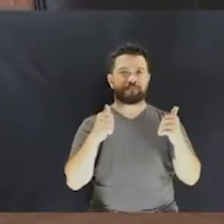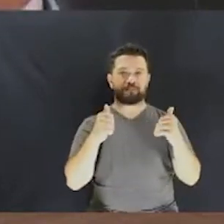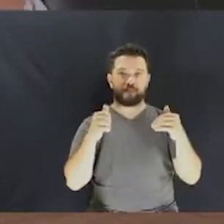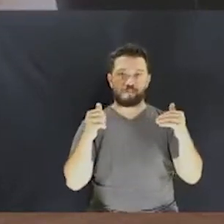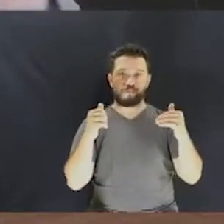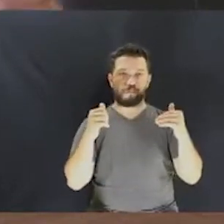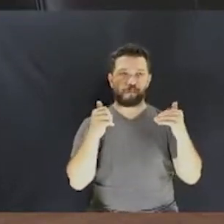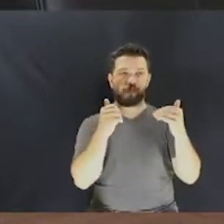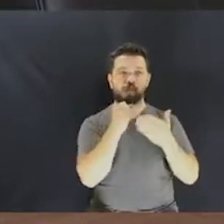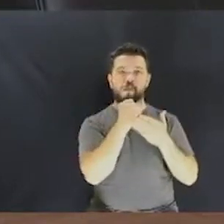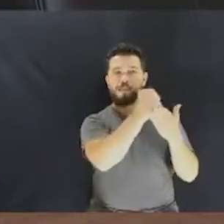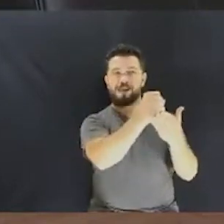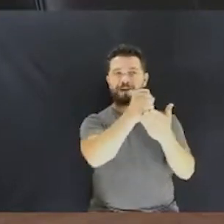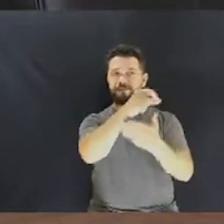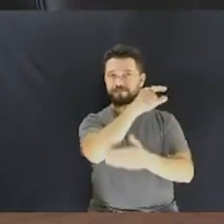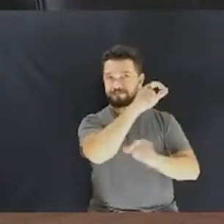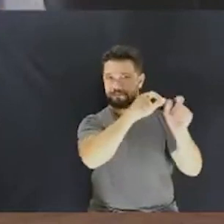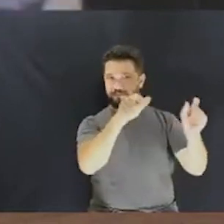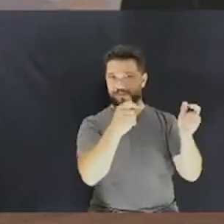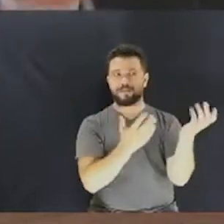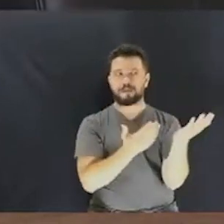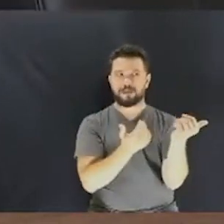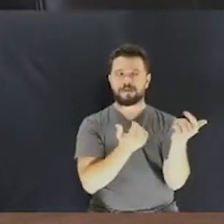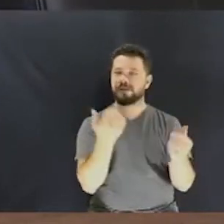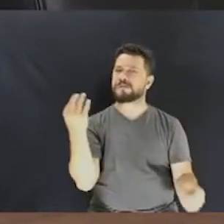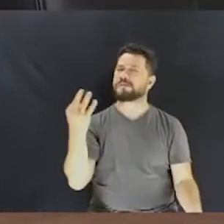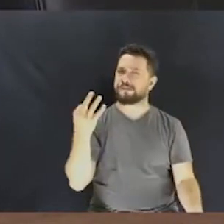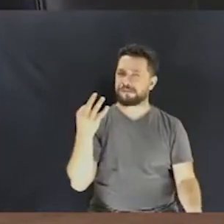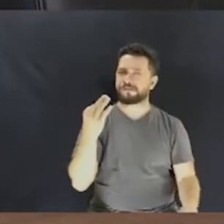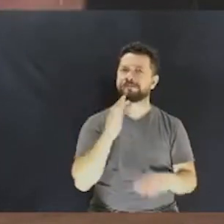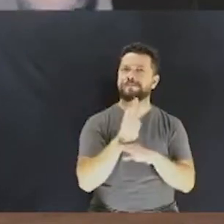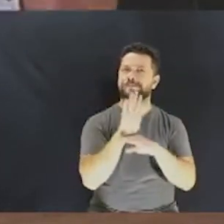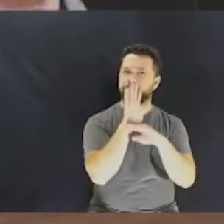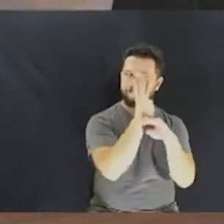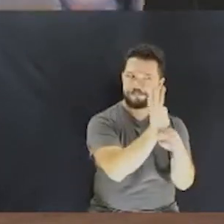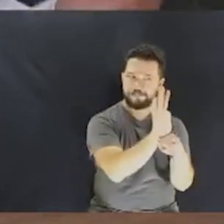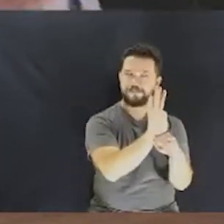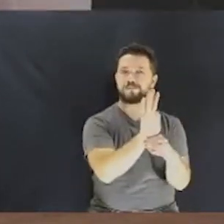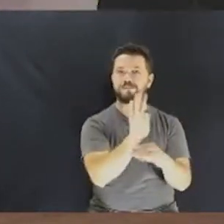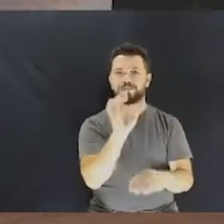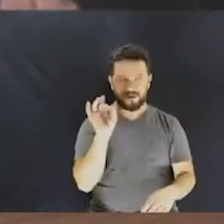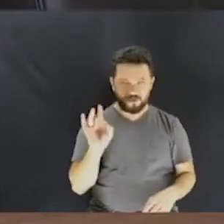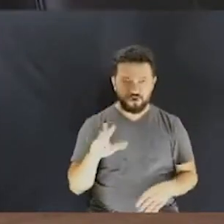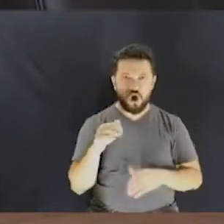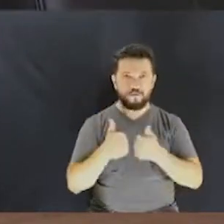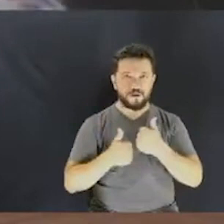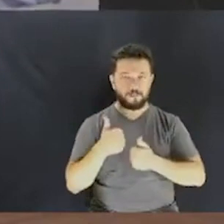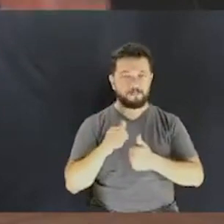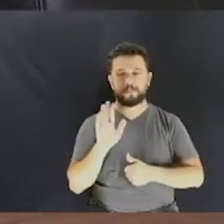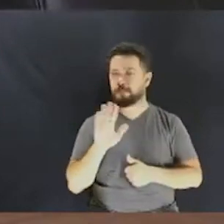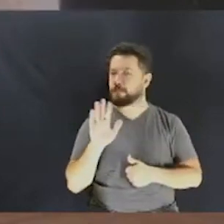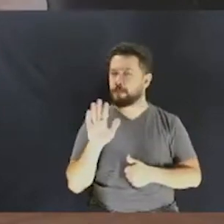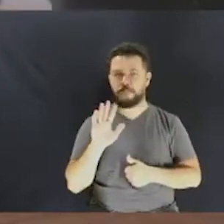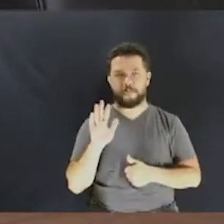esses meninos, essas meninas serão atendidas em todos os tipos de materiais, né? Porque não é só no futebol, não é só no tênis, não é só no vôlei,